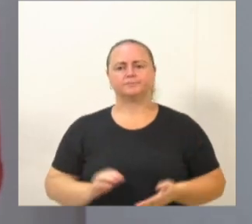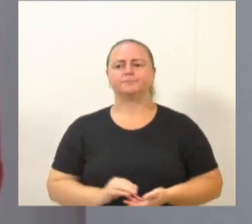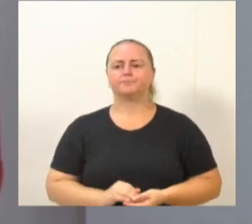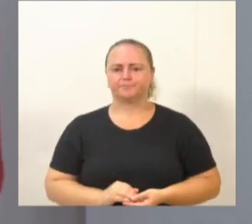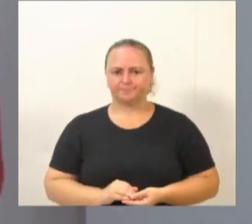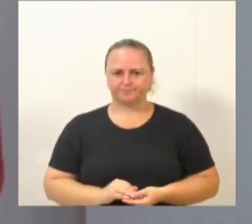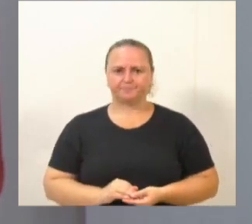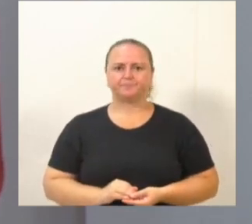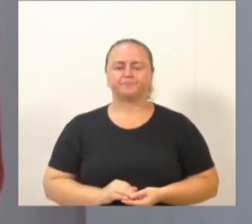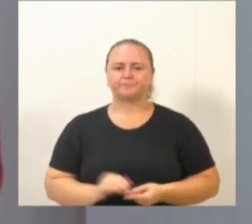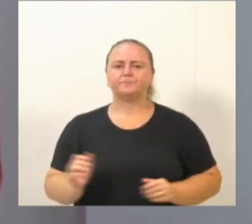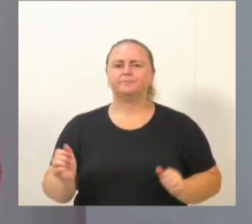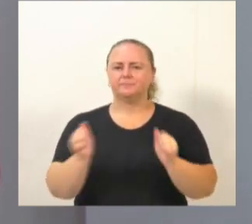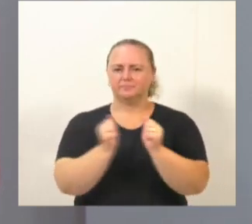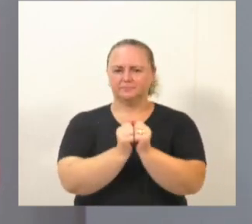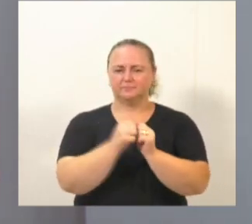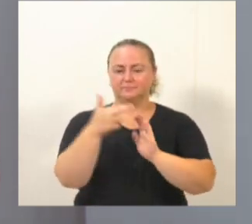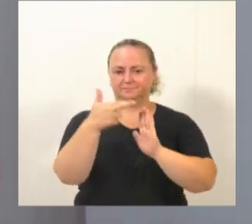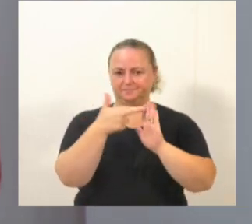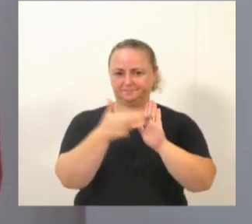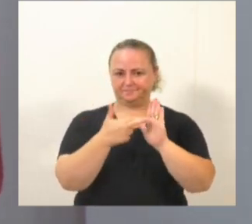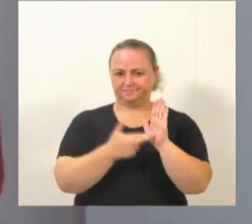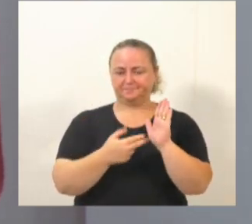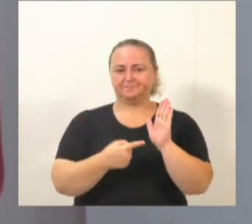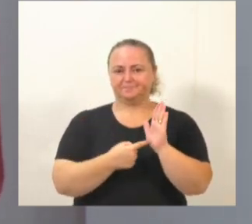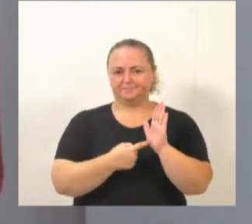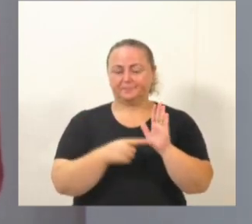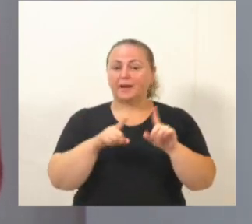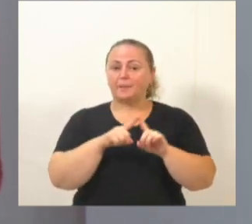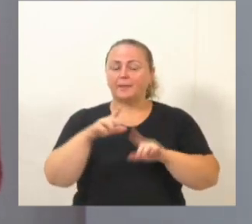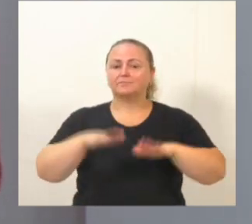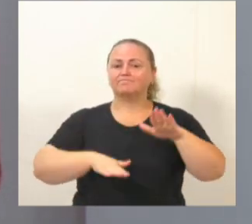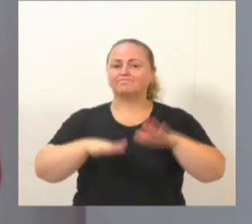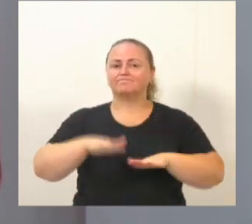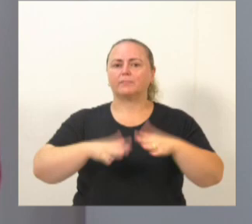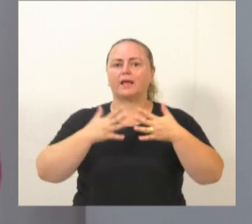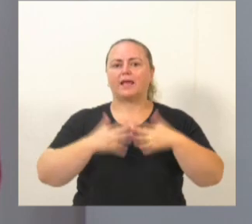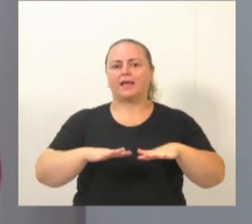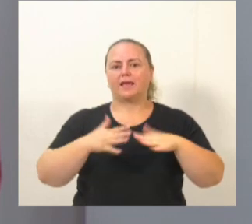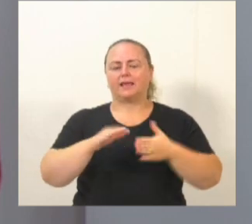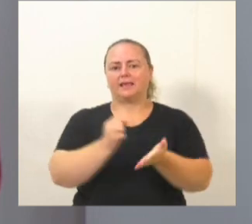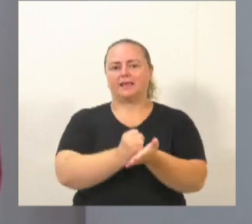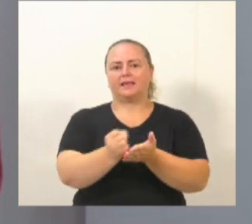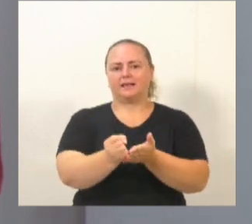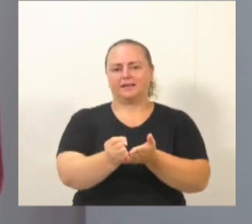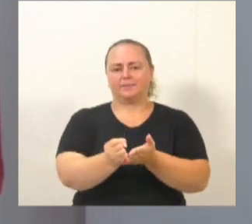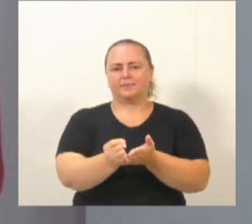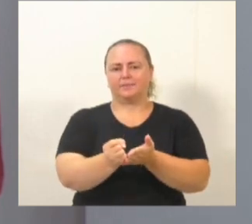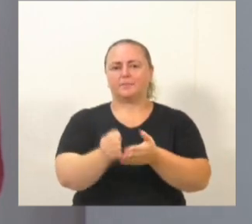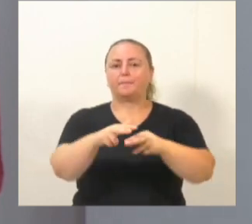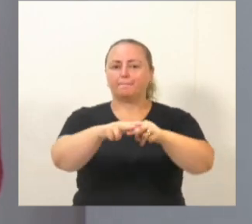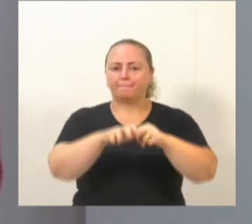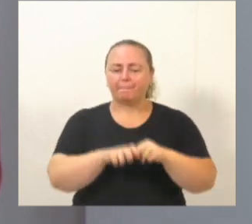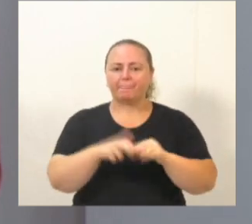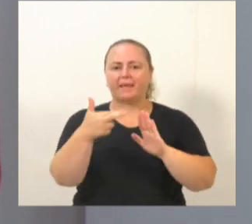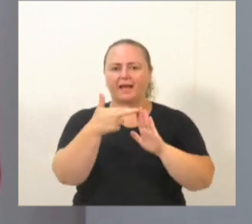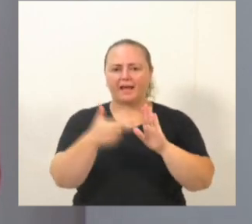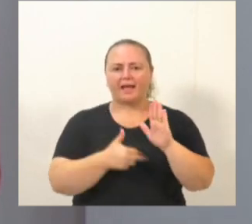do regramento. Mas isso depende do equilíbrio do contrato, que é por isso que é a regra que a gente